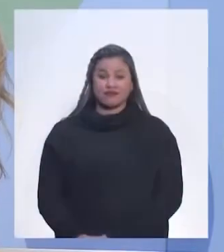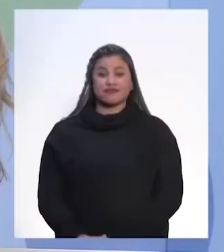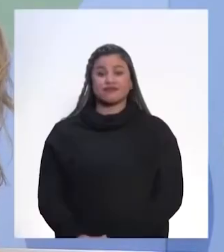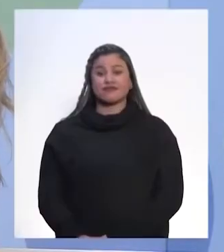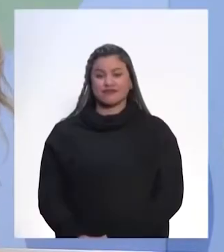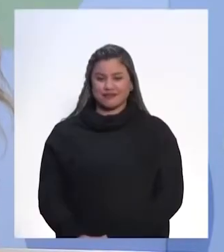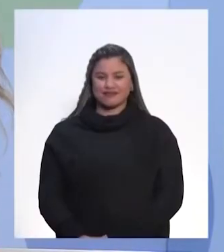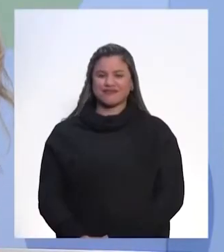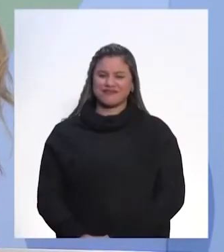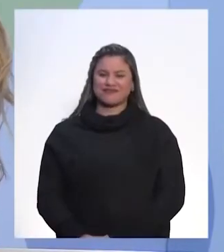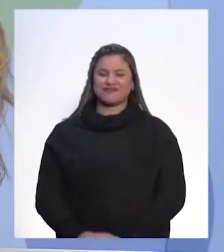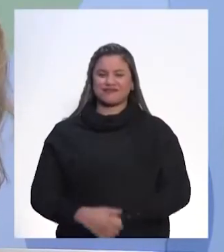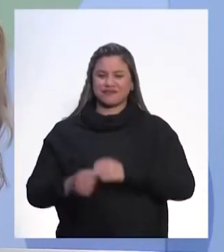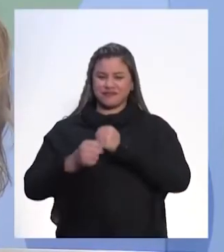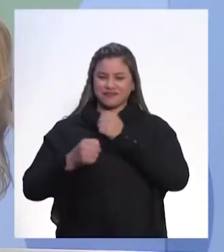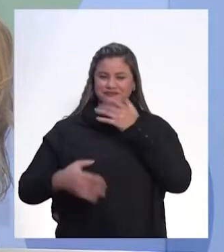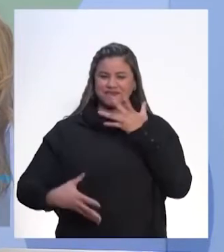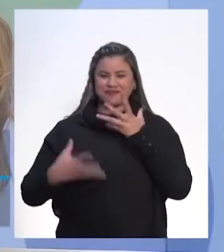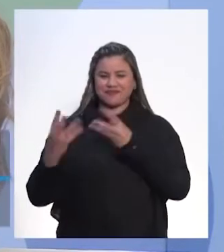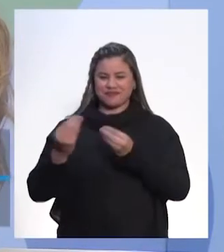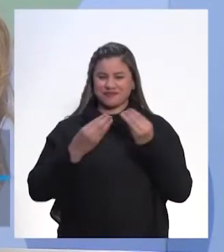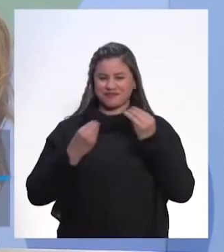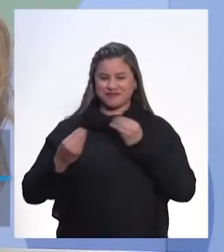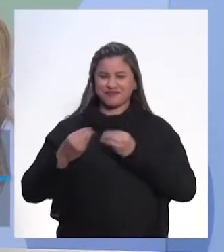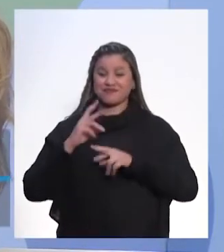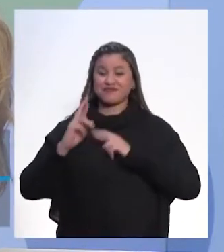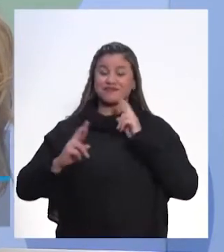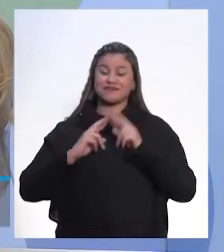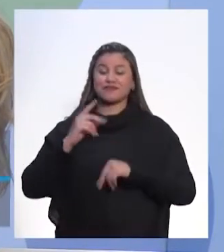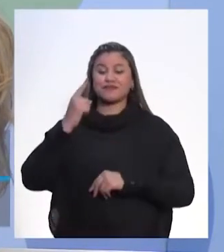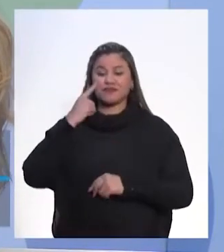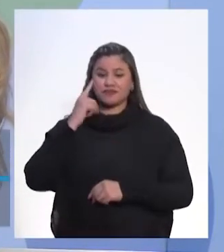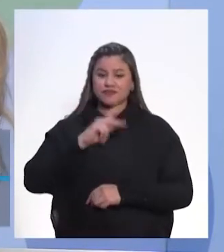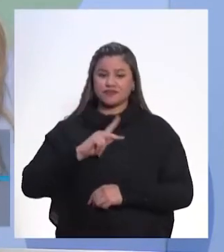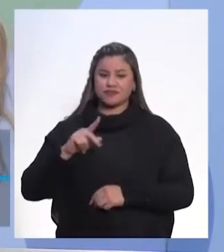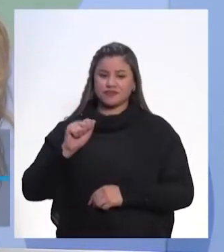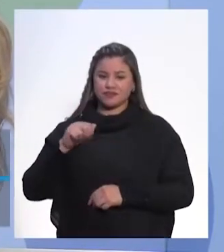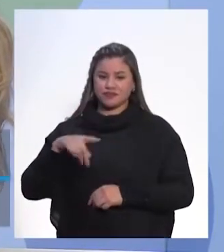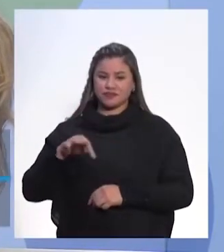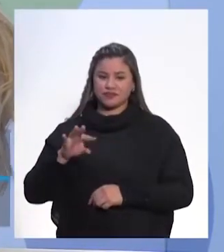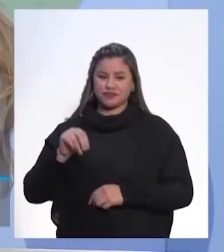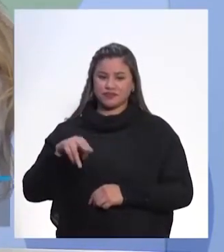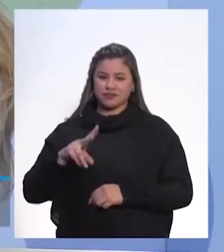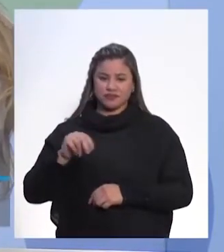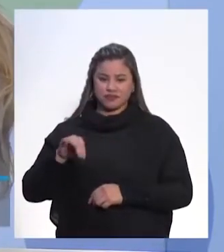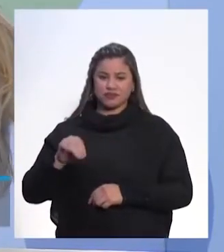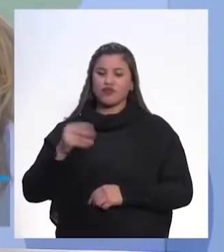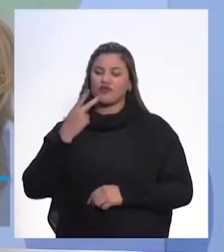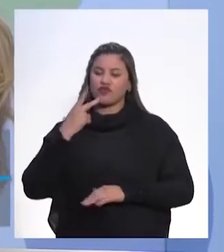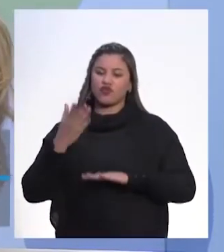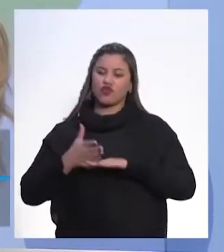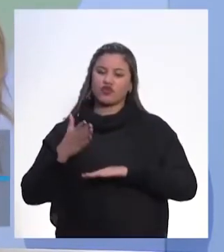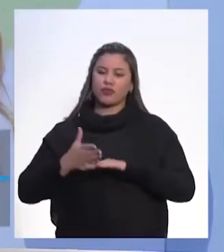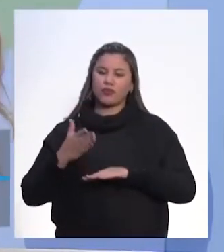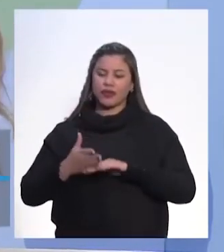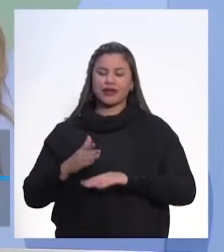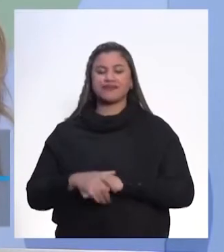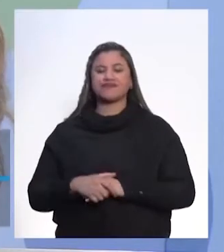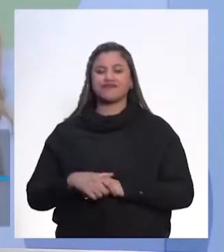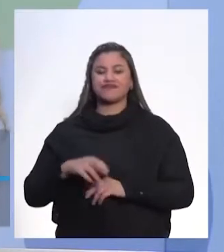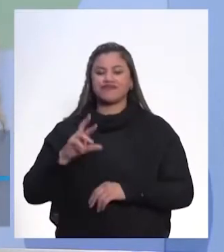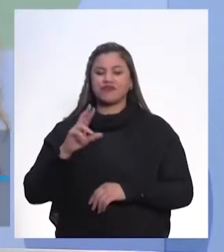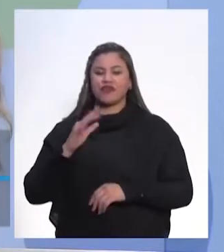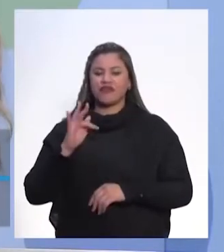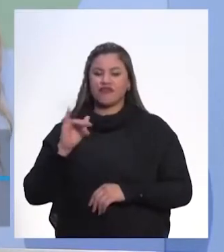Bom, bastante interação, muitas ideias excelentes aqui. Vamos lá, o professor Antônio, obrigada, professor contemporâneo. O Fábio,